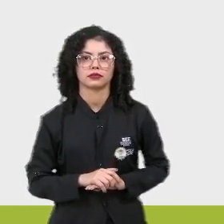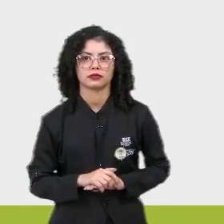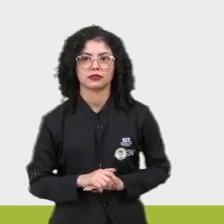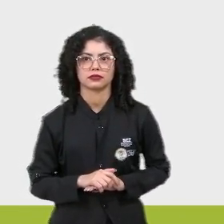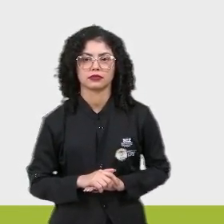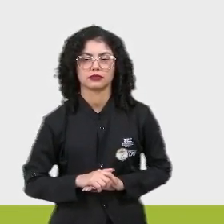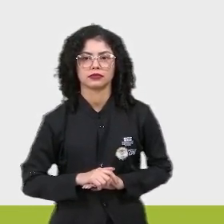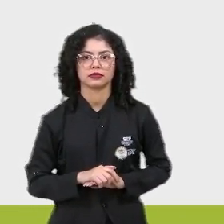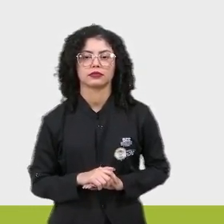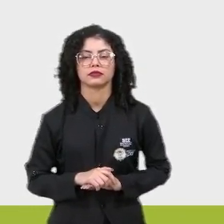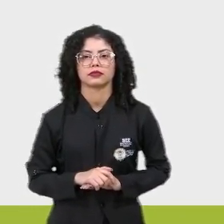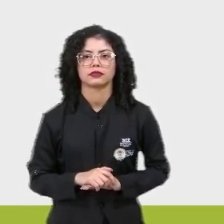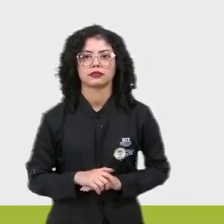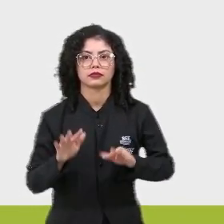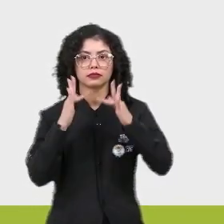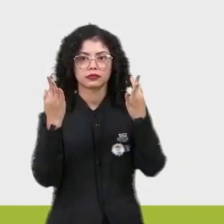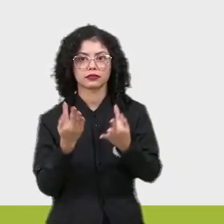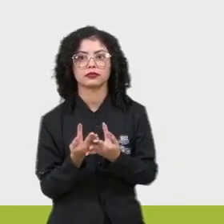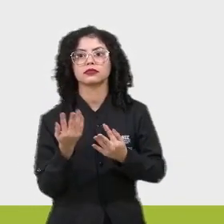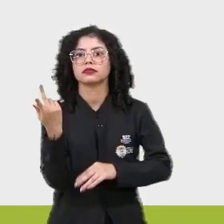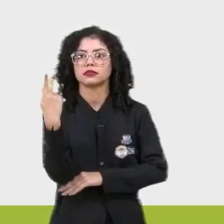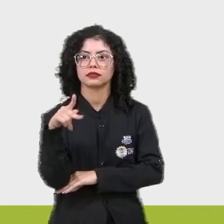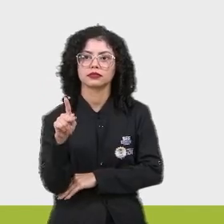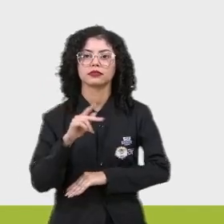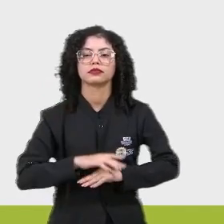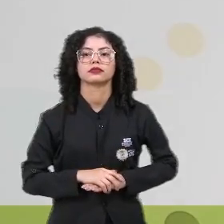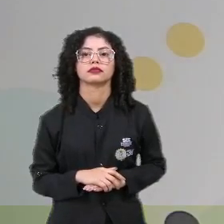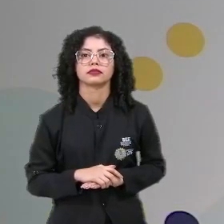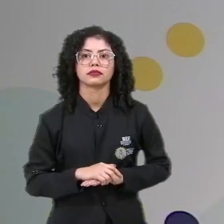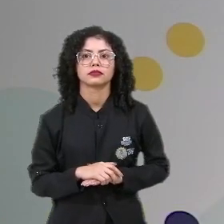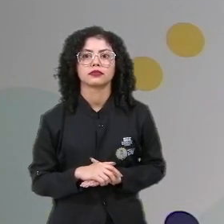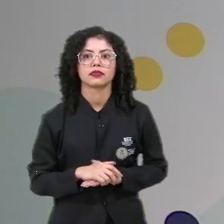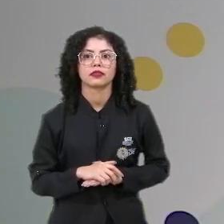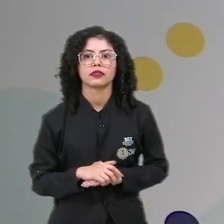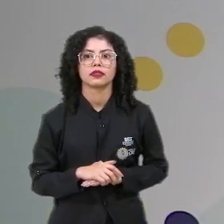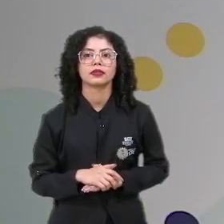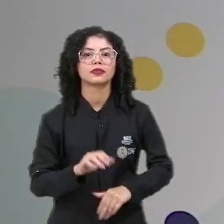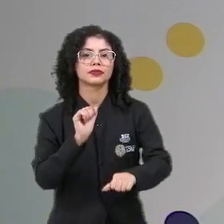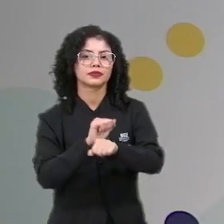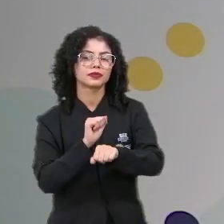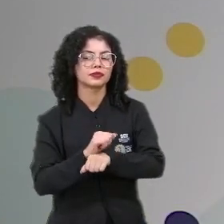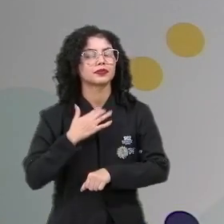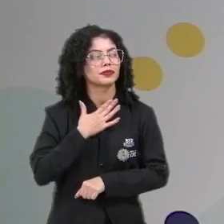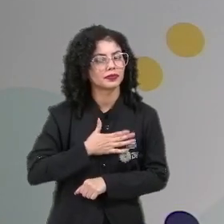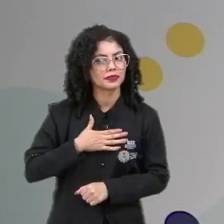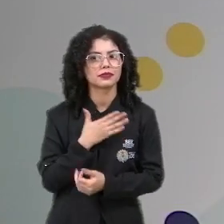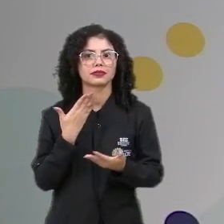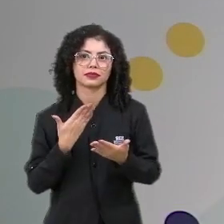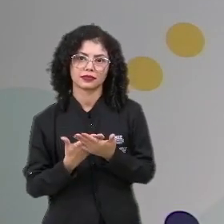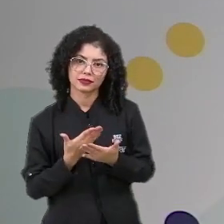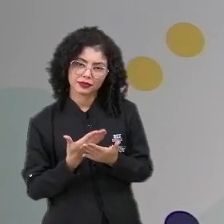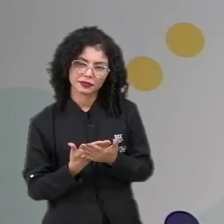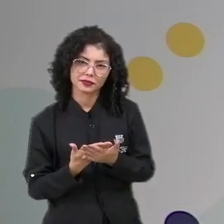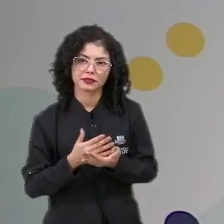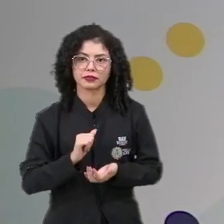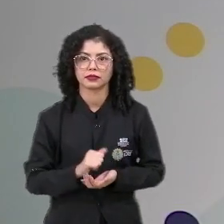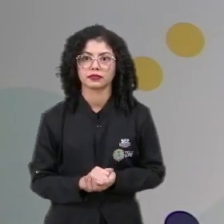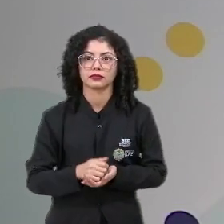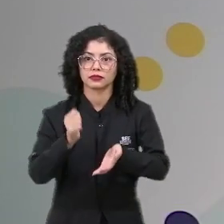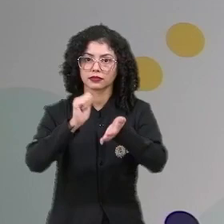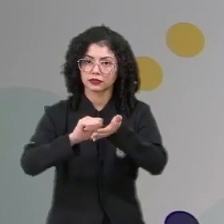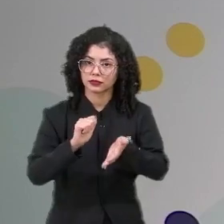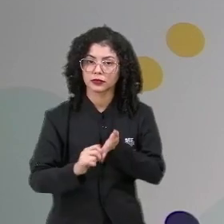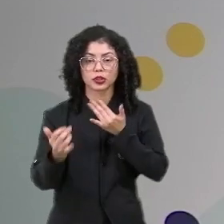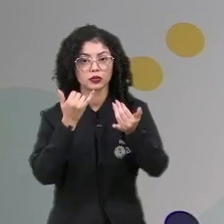alternativa A, famílias e períodos. Espero muito que vocês tenham gostado,